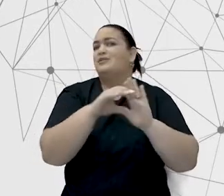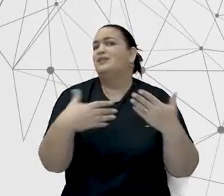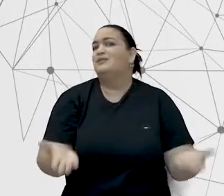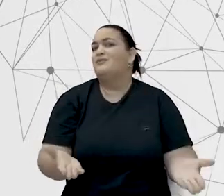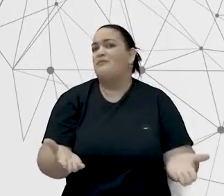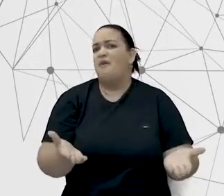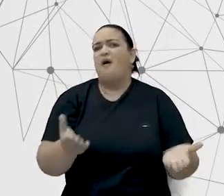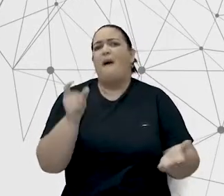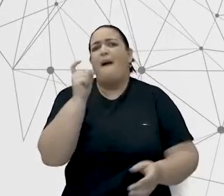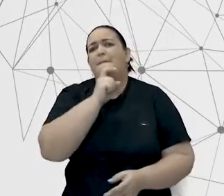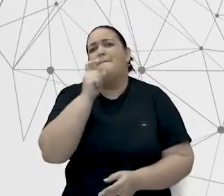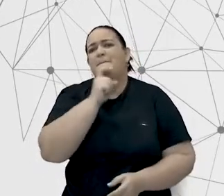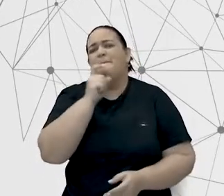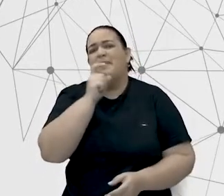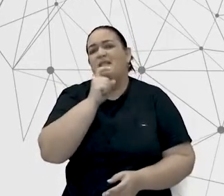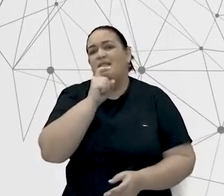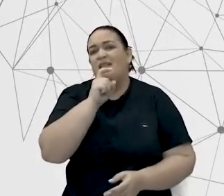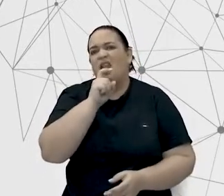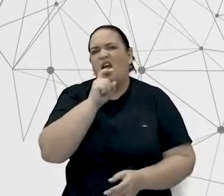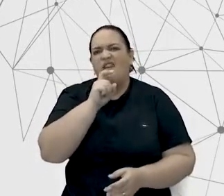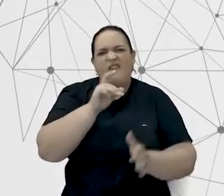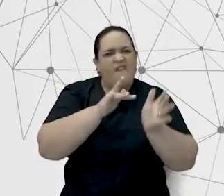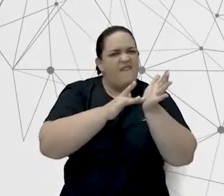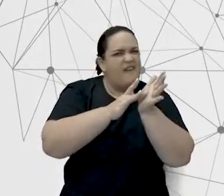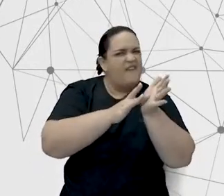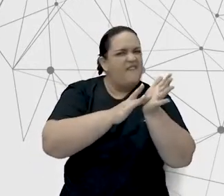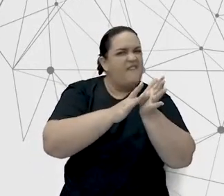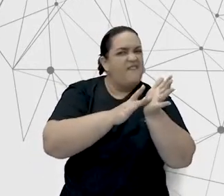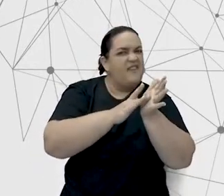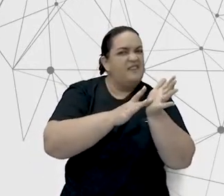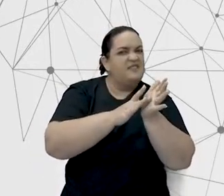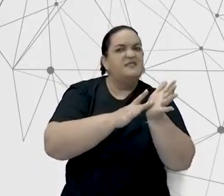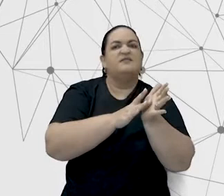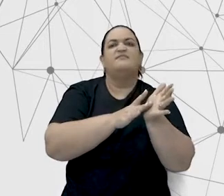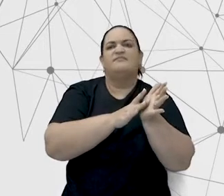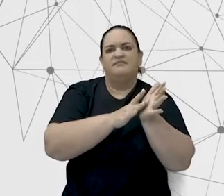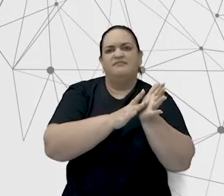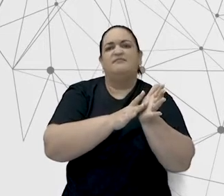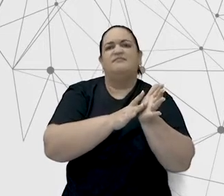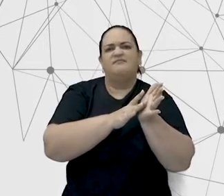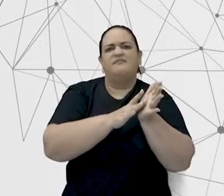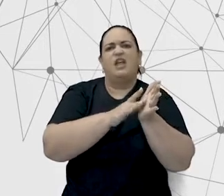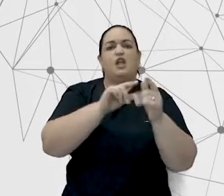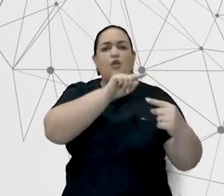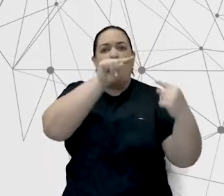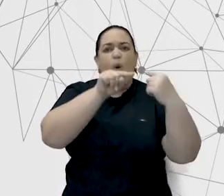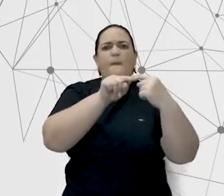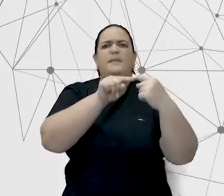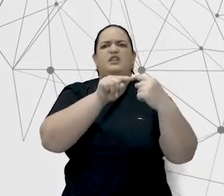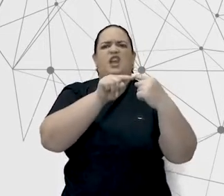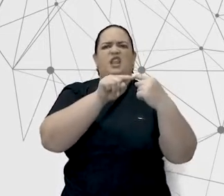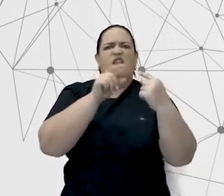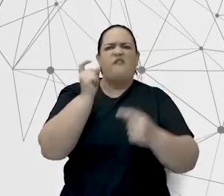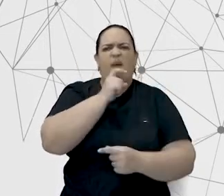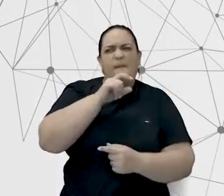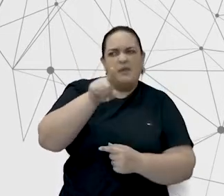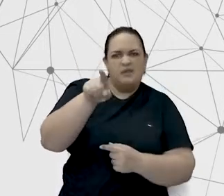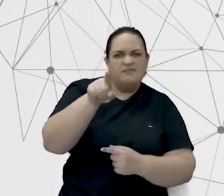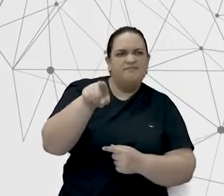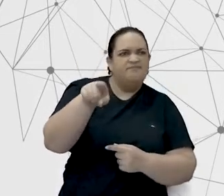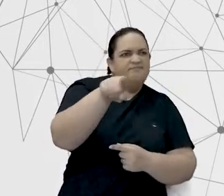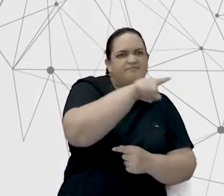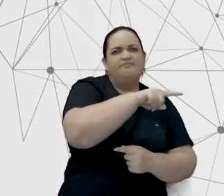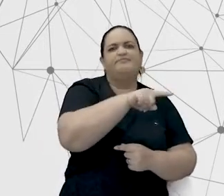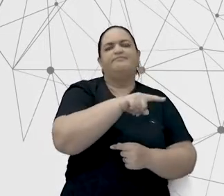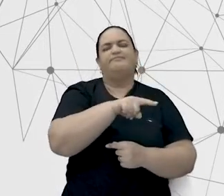disfarçada de verdade, dado que há um motivo para enganar. E como essa notícia ela